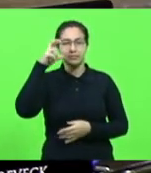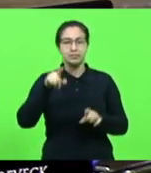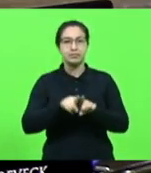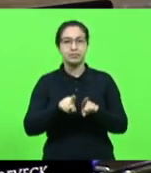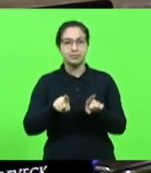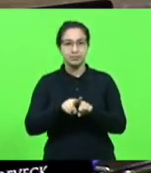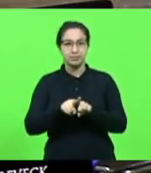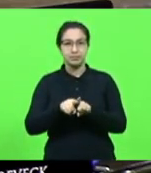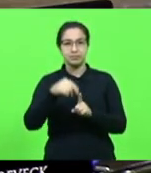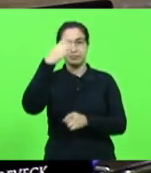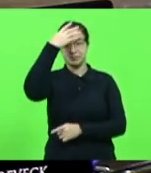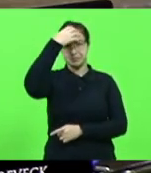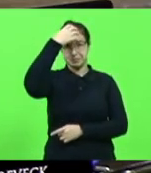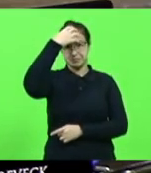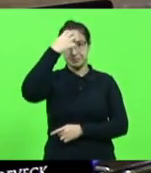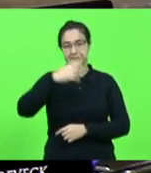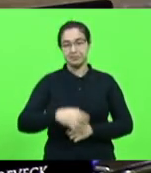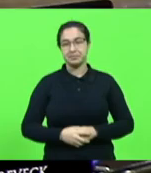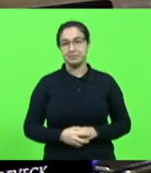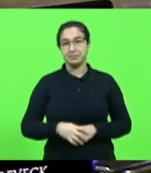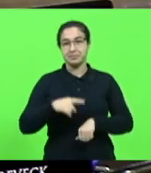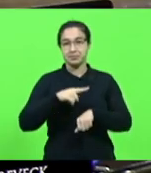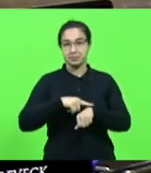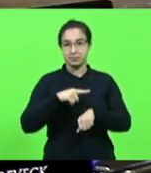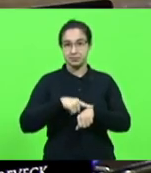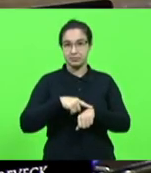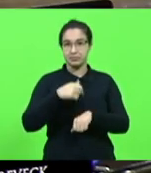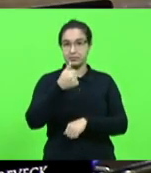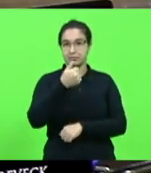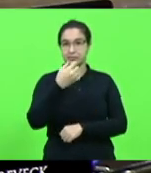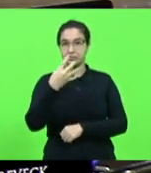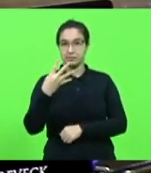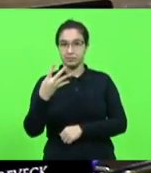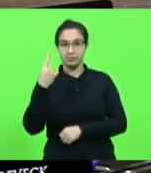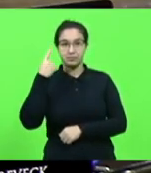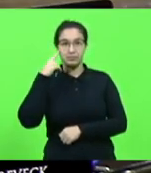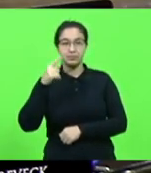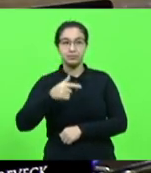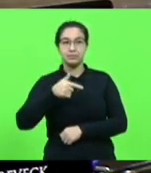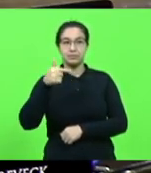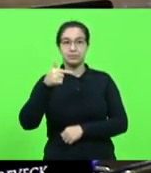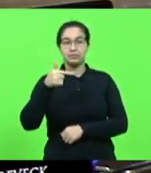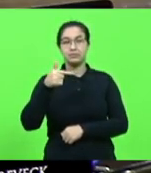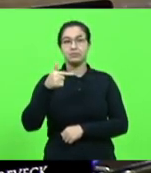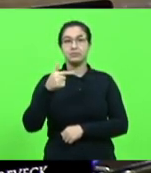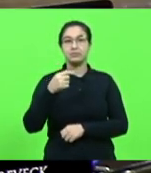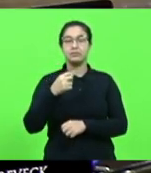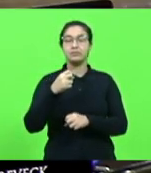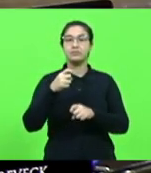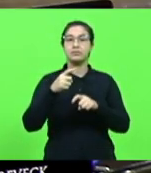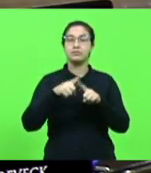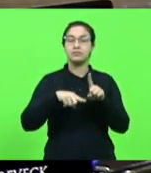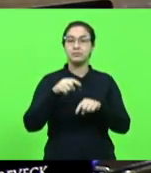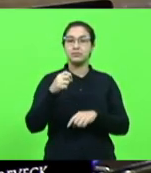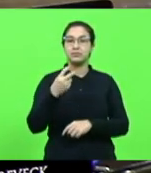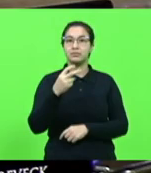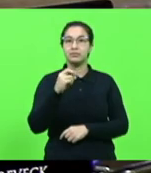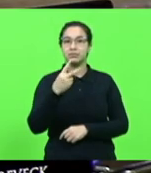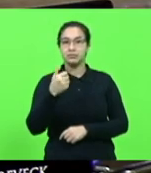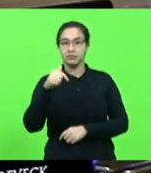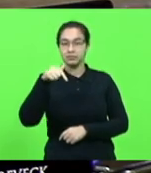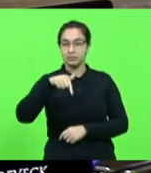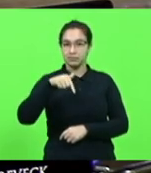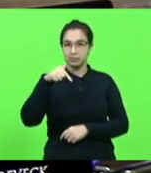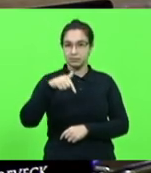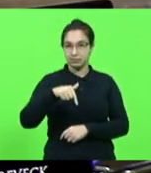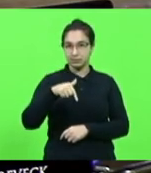Santos, ad hoc. Às 14 horas do dia 7 do mês de julho de 2021. Nesta cidade de Florianópolis, capital